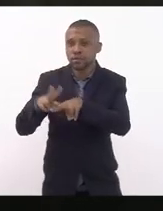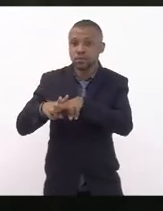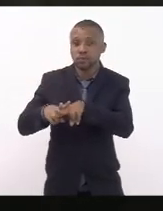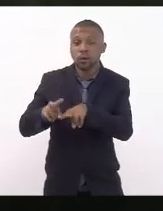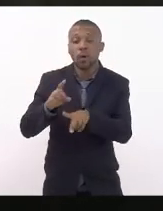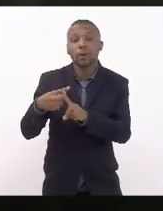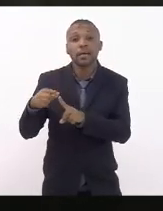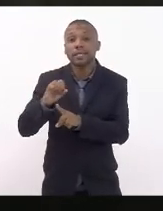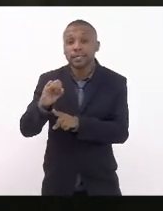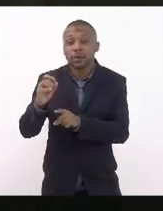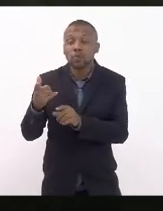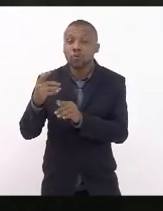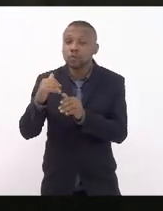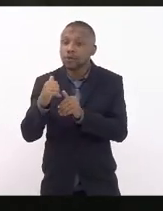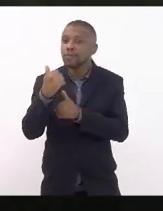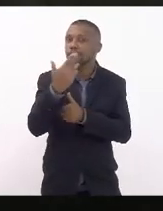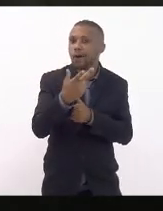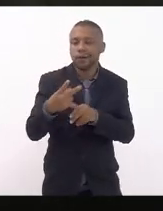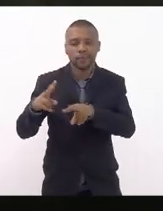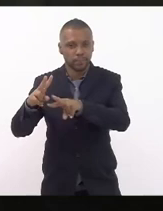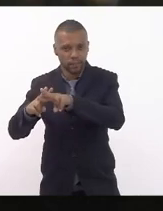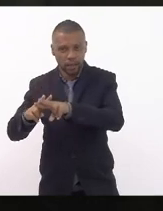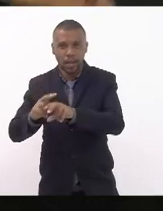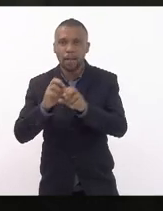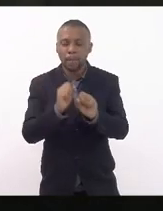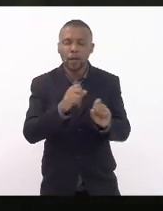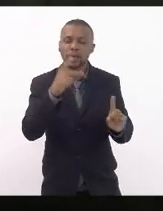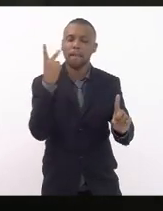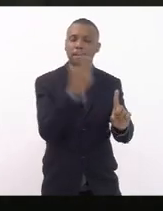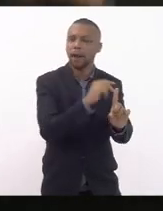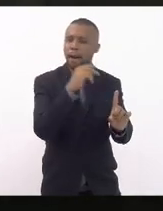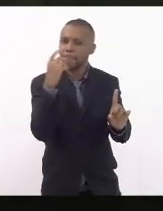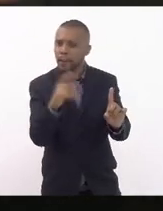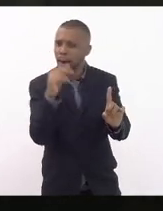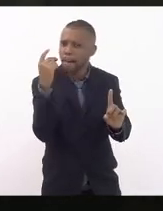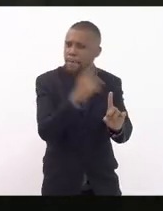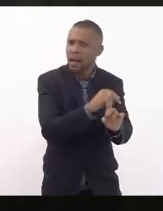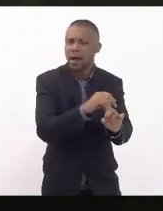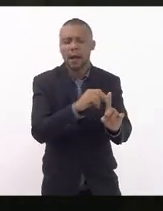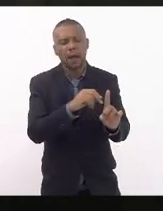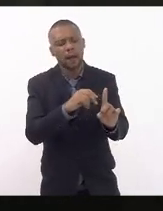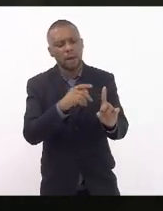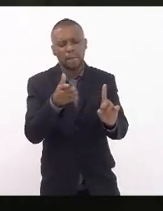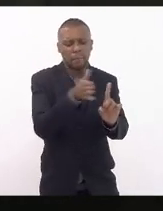senão, do lado de fora, ela apanha, toma surra.